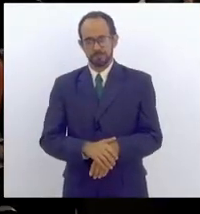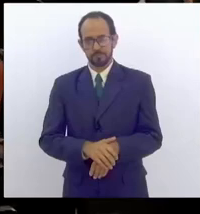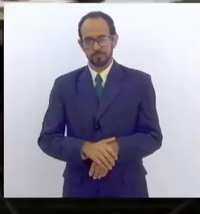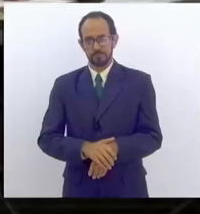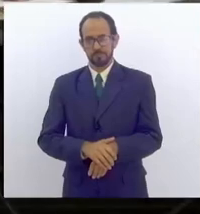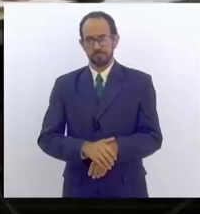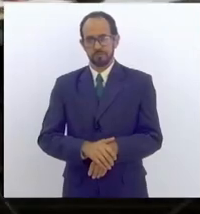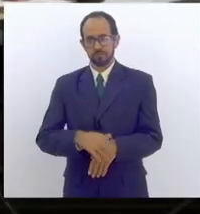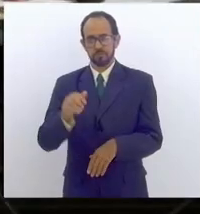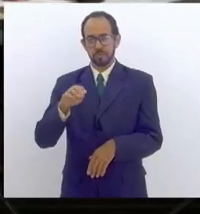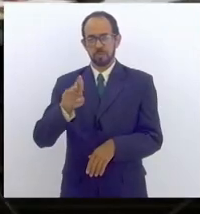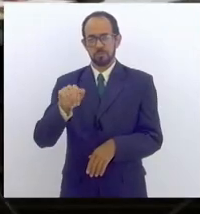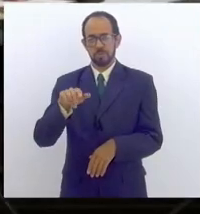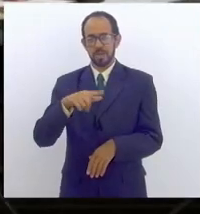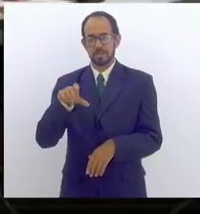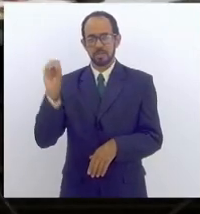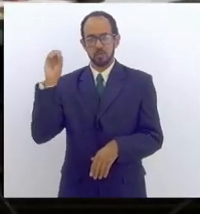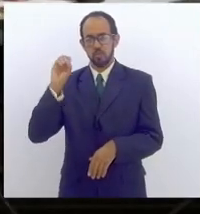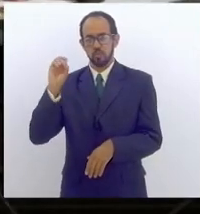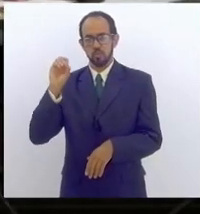Deputado Brazão.